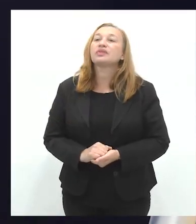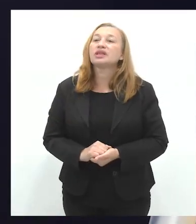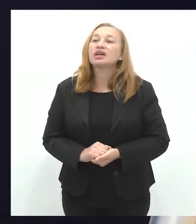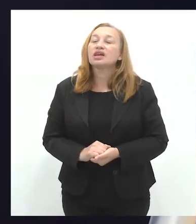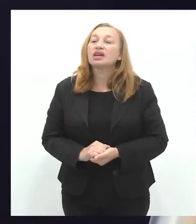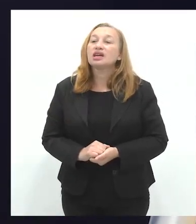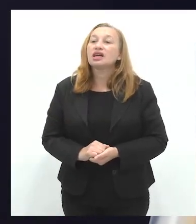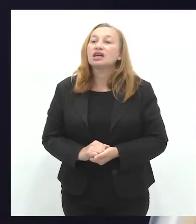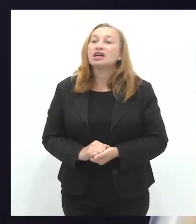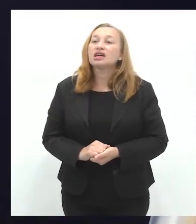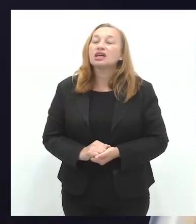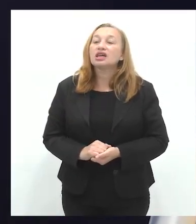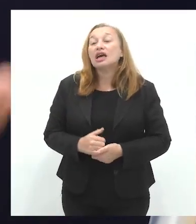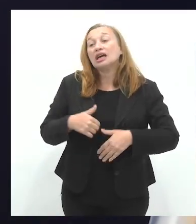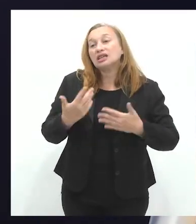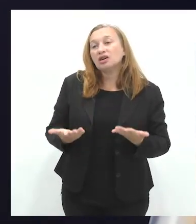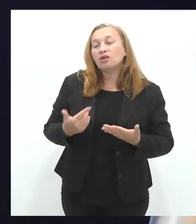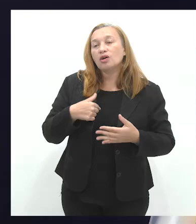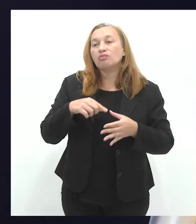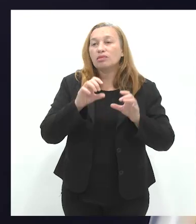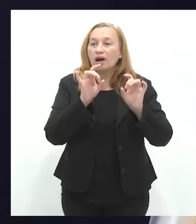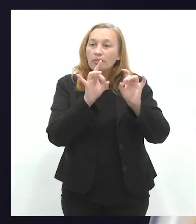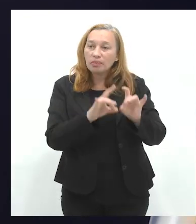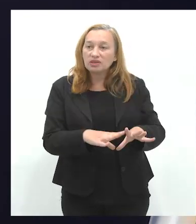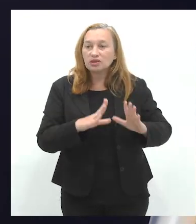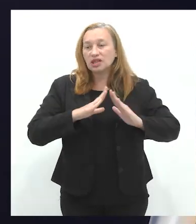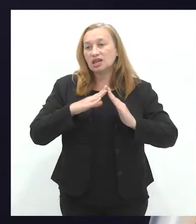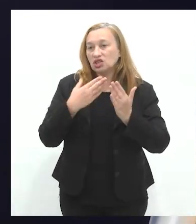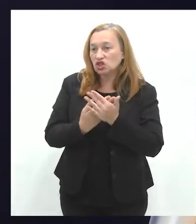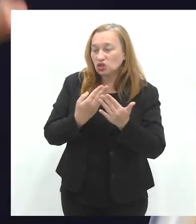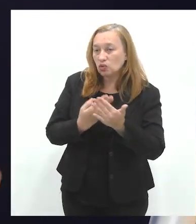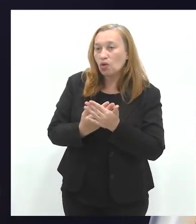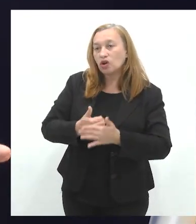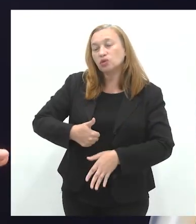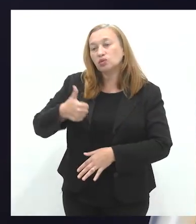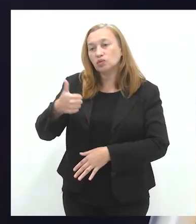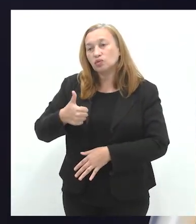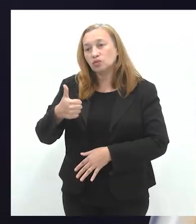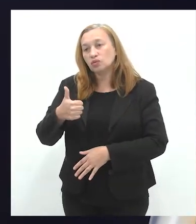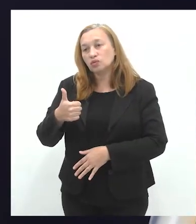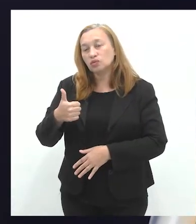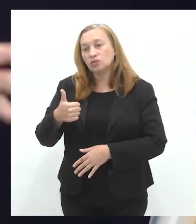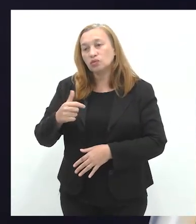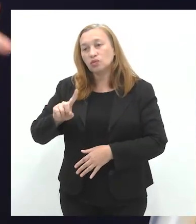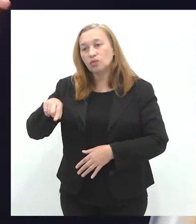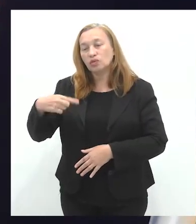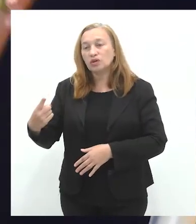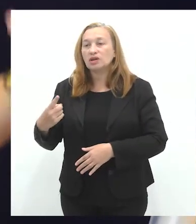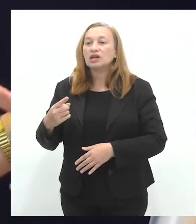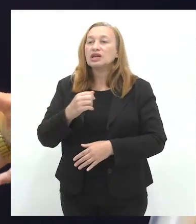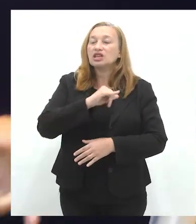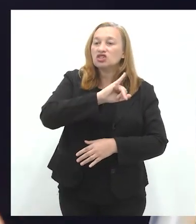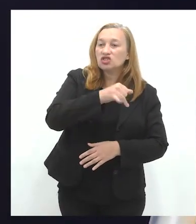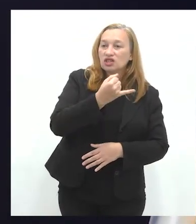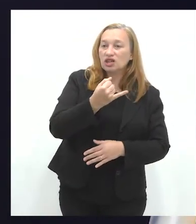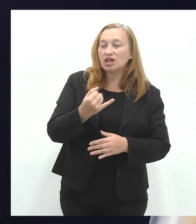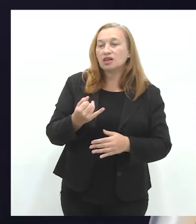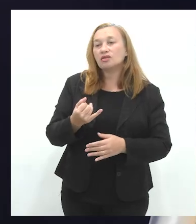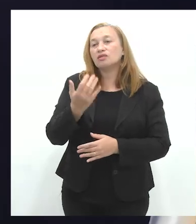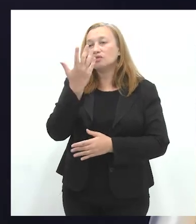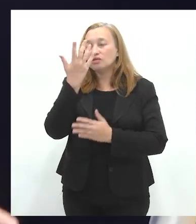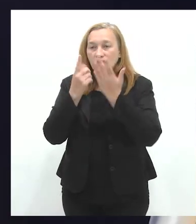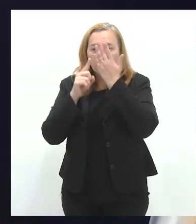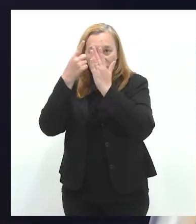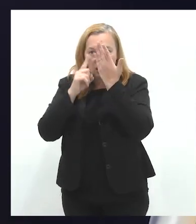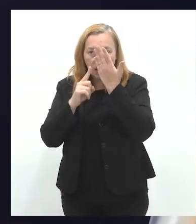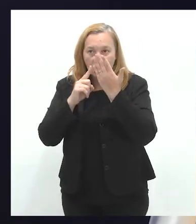clinicam. E aí eu deixei a escola. O ano seguinte, passou ali esse tempo, né? Janeiro, fevereiro, a